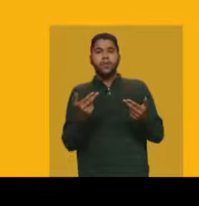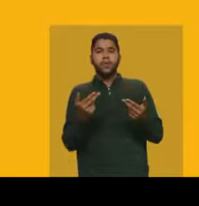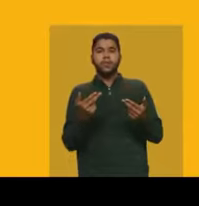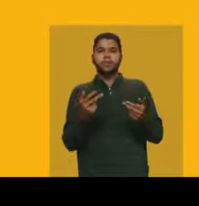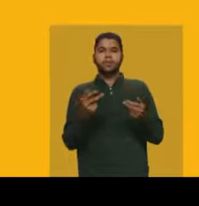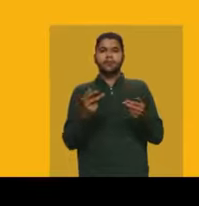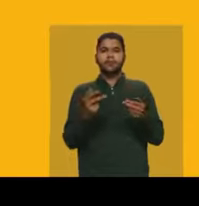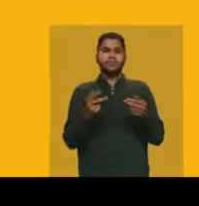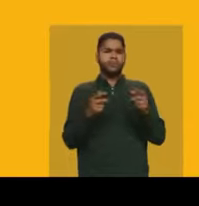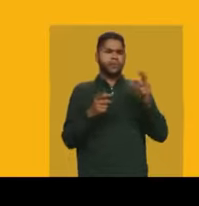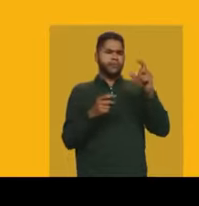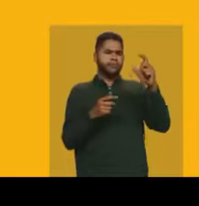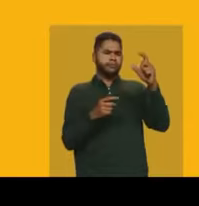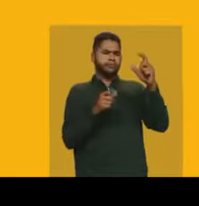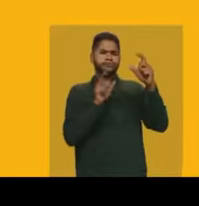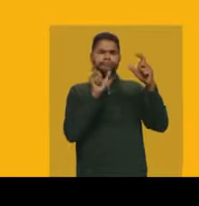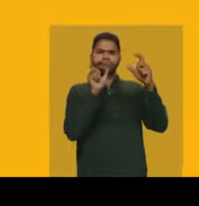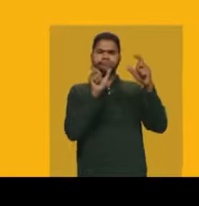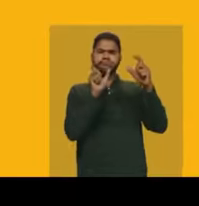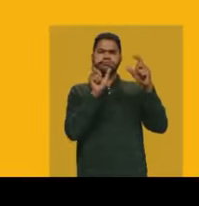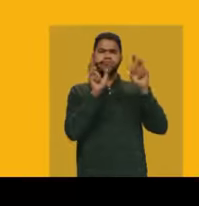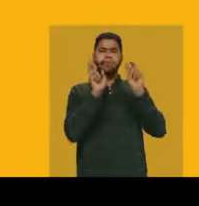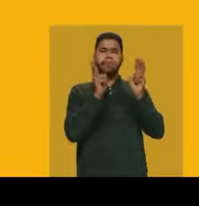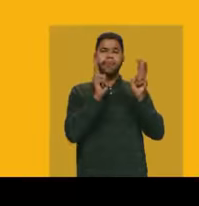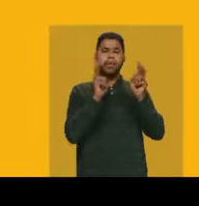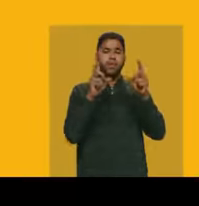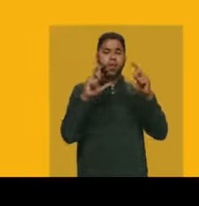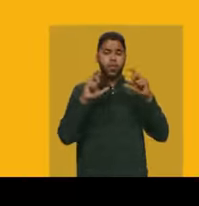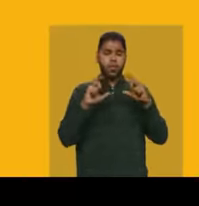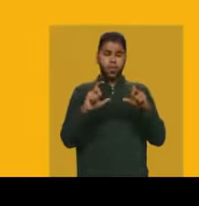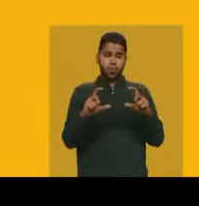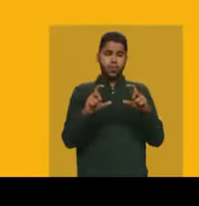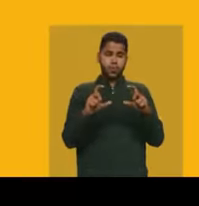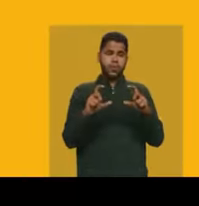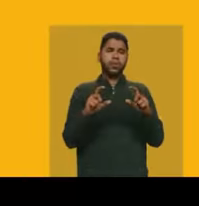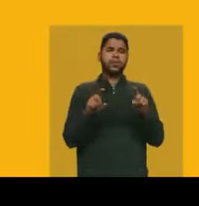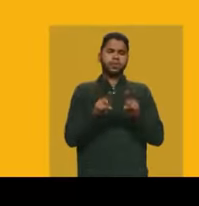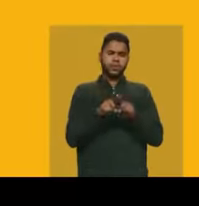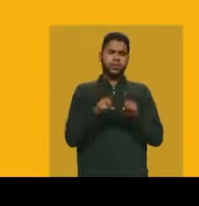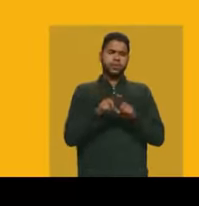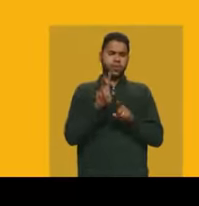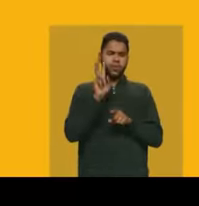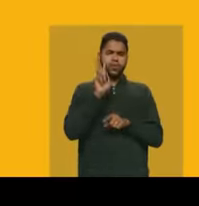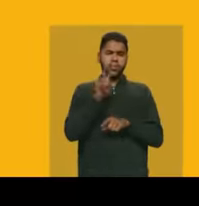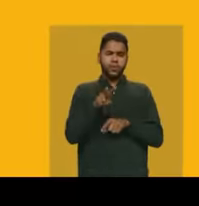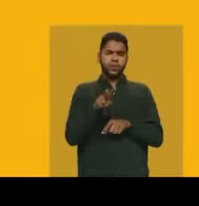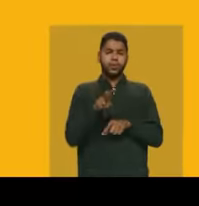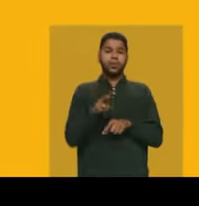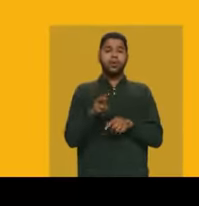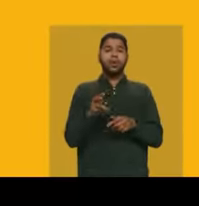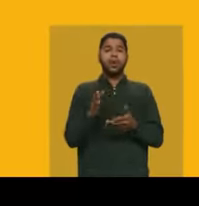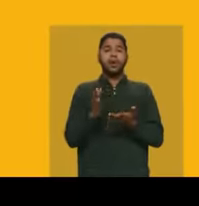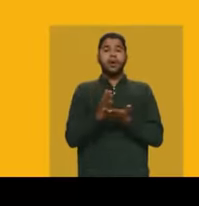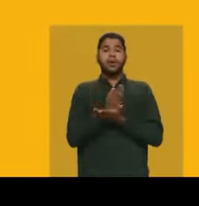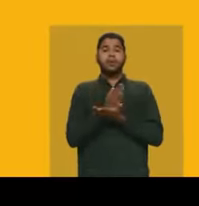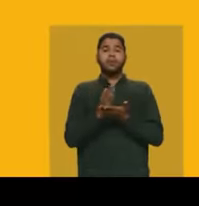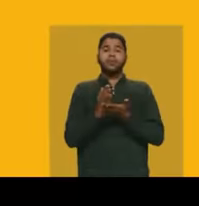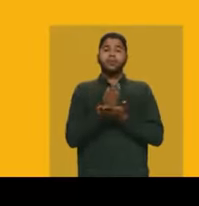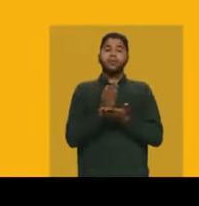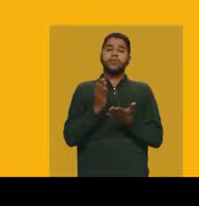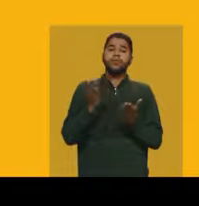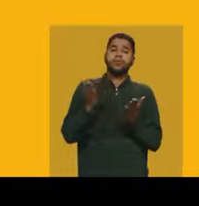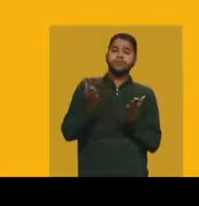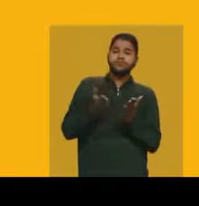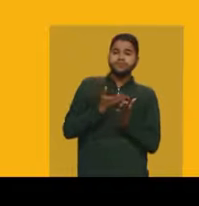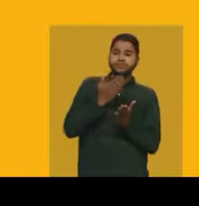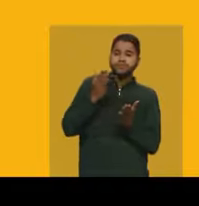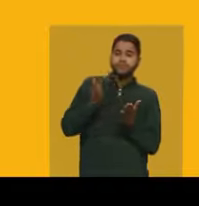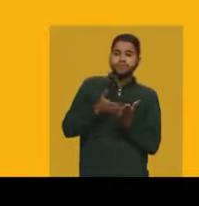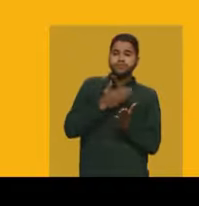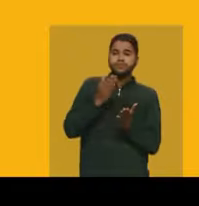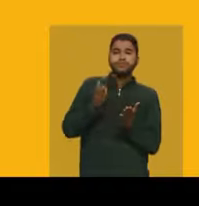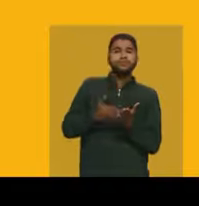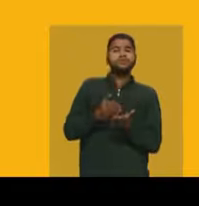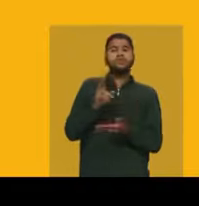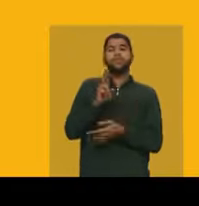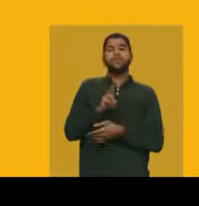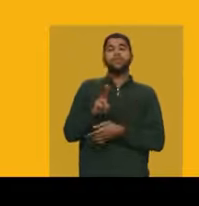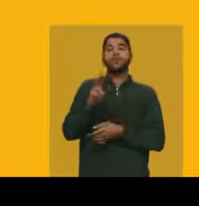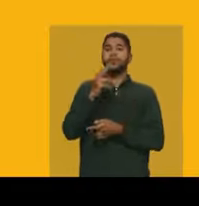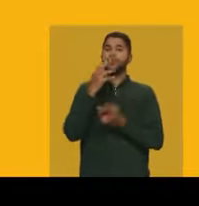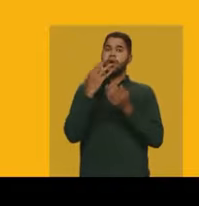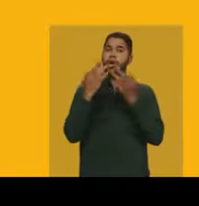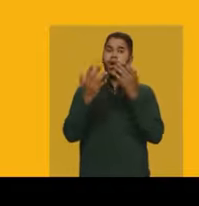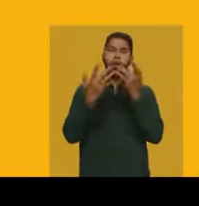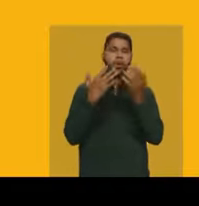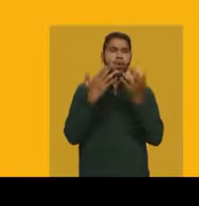mesmo cantinho ou centralizado. Nós vamos ver também. Existem, às vezes, revistas onde eles usam também